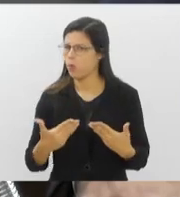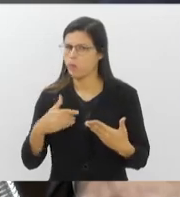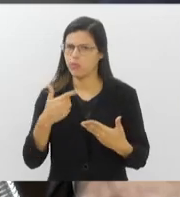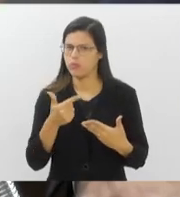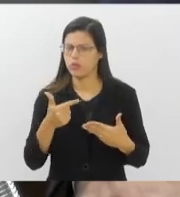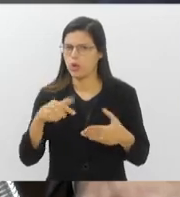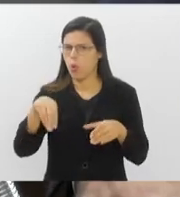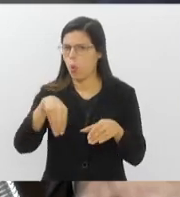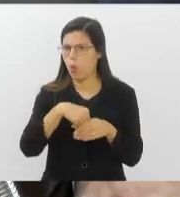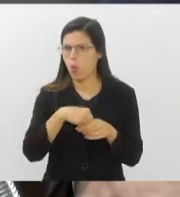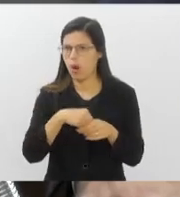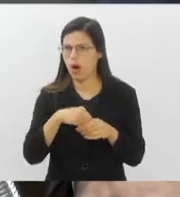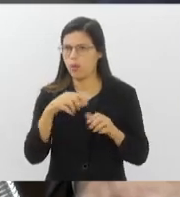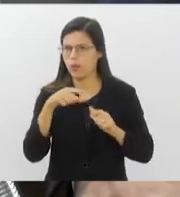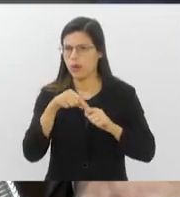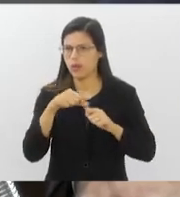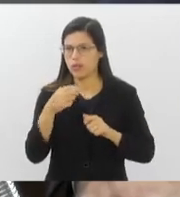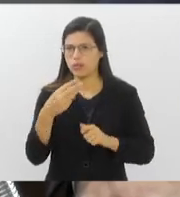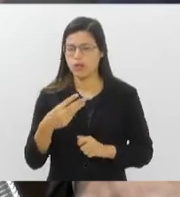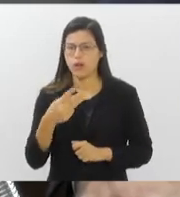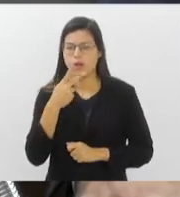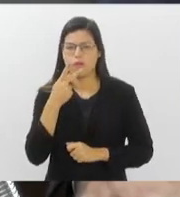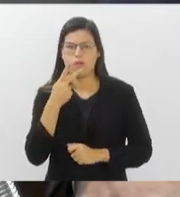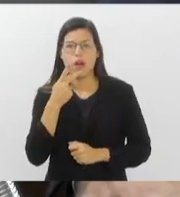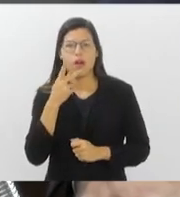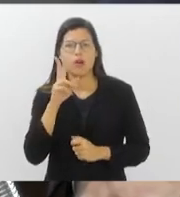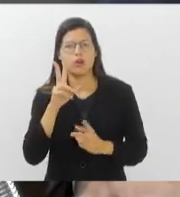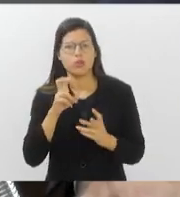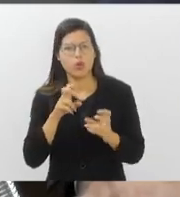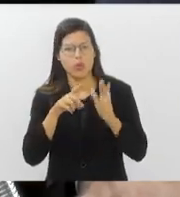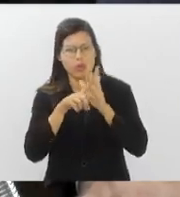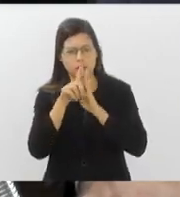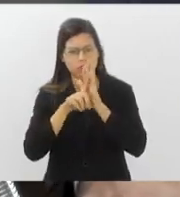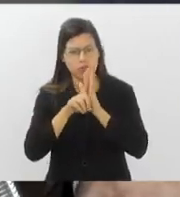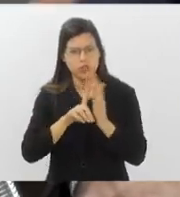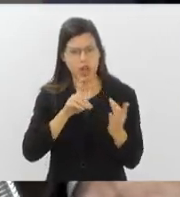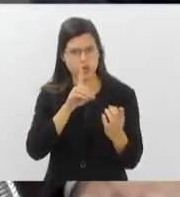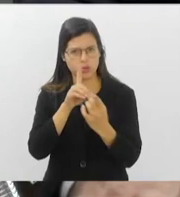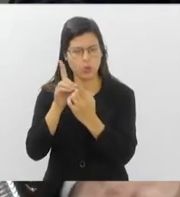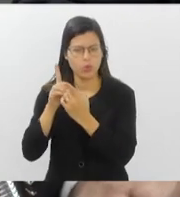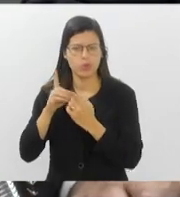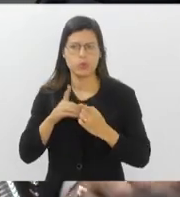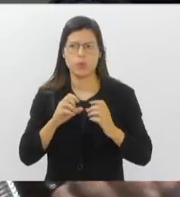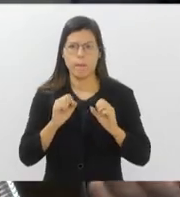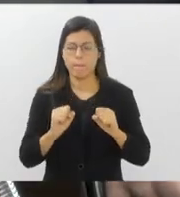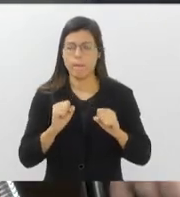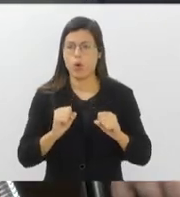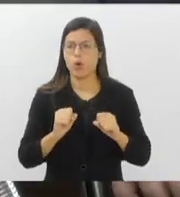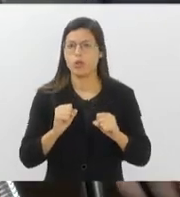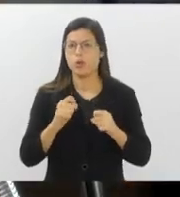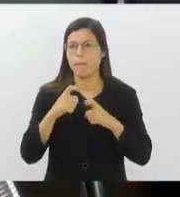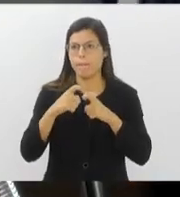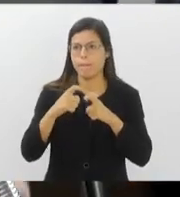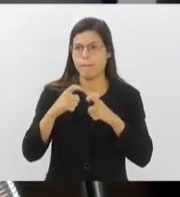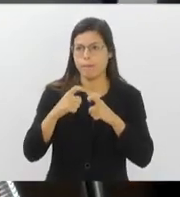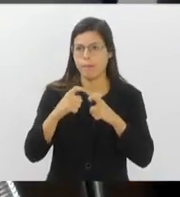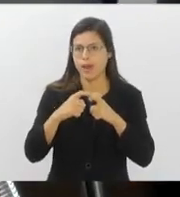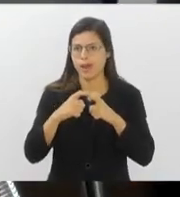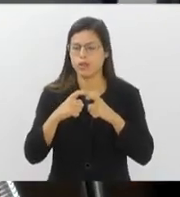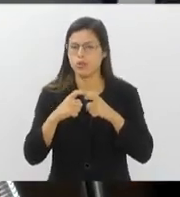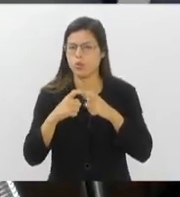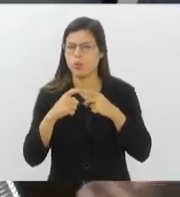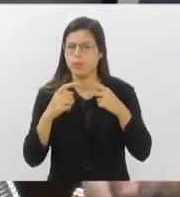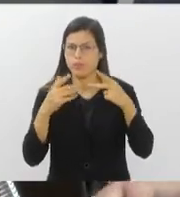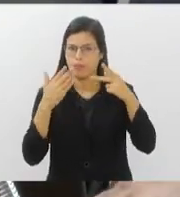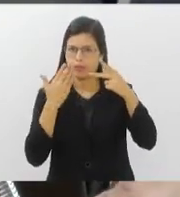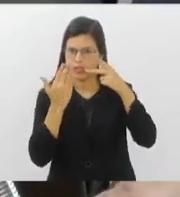questão. O artigo 3º, ele fala do diagnóstico também, que pode ser tanto por médico psiquiatra quanto psicólogo.